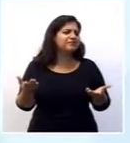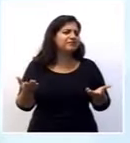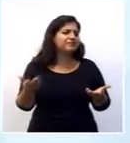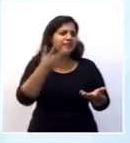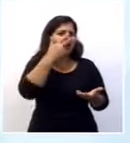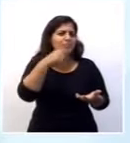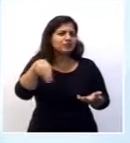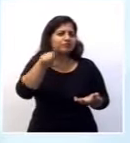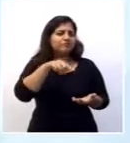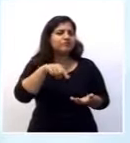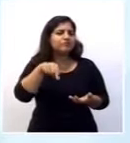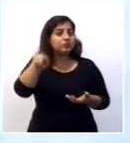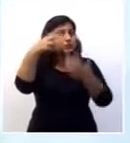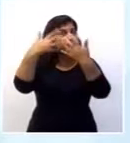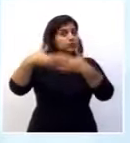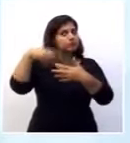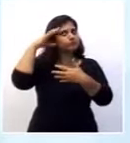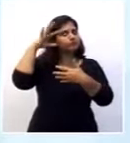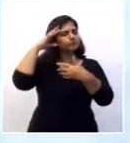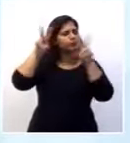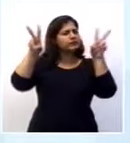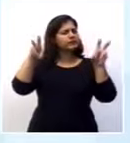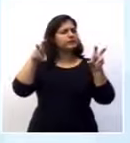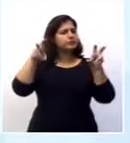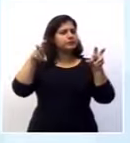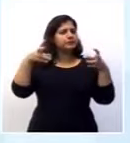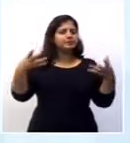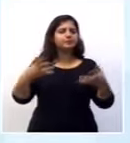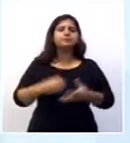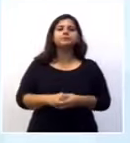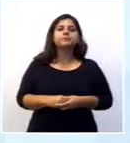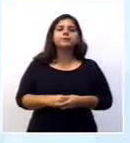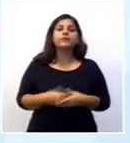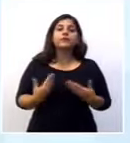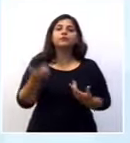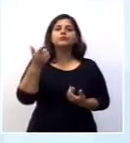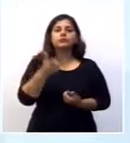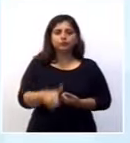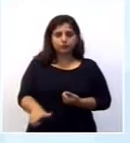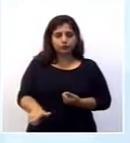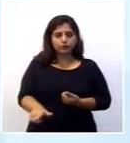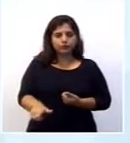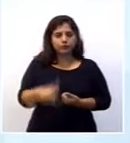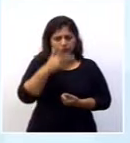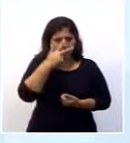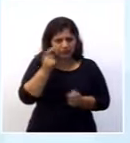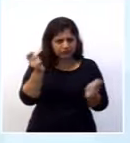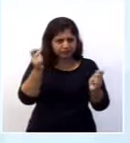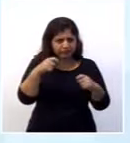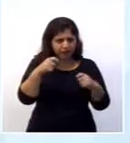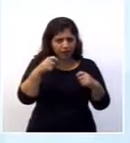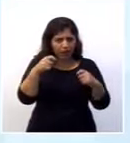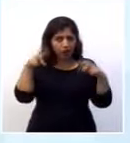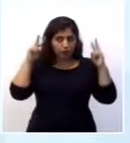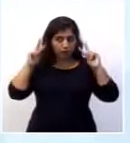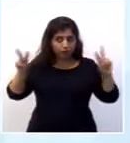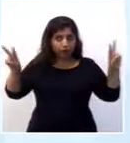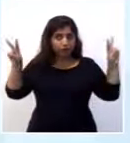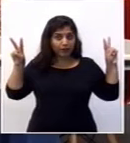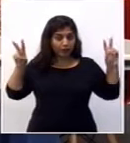Eu gostaria que vocês refletissem sobre esse título, né? Então, novamente, será que é possível ver com os ouvidos